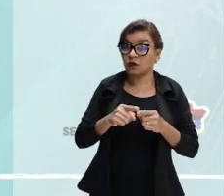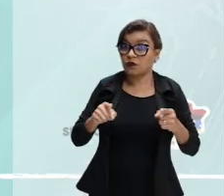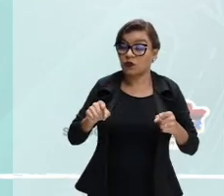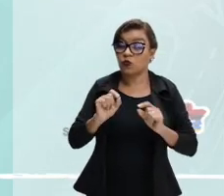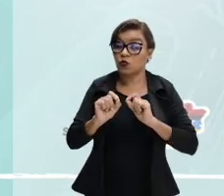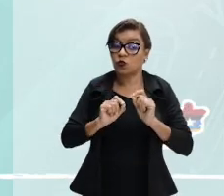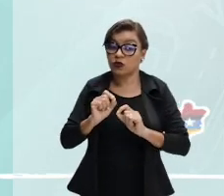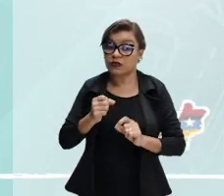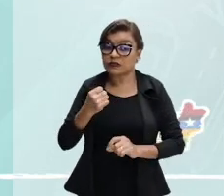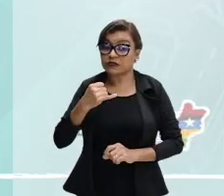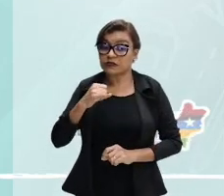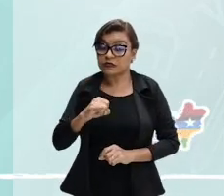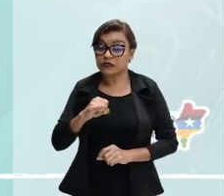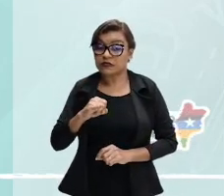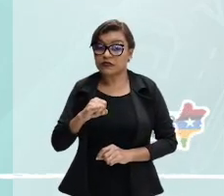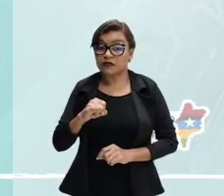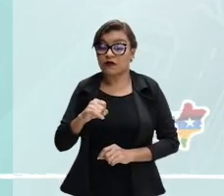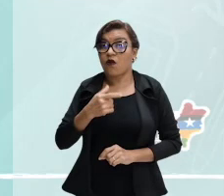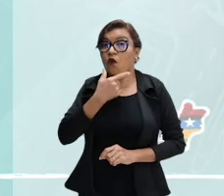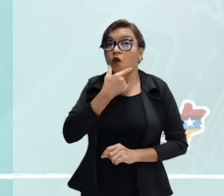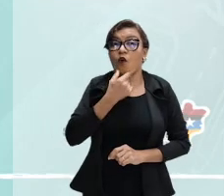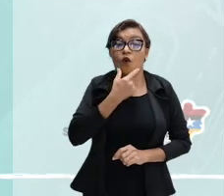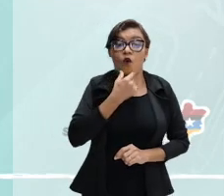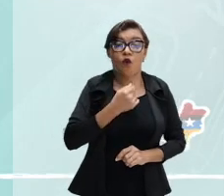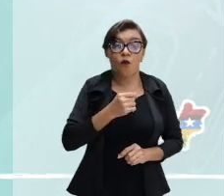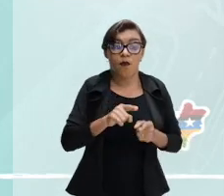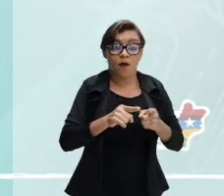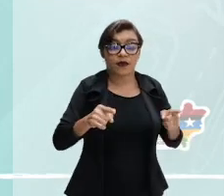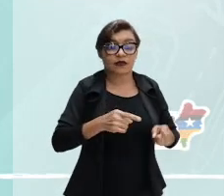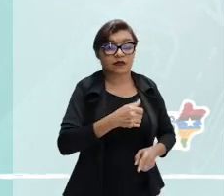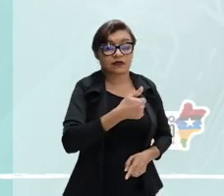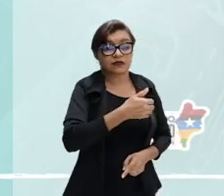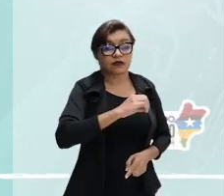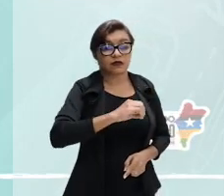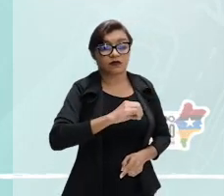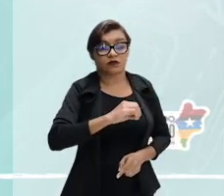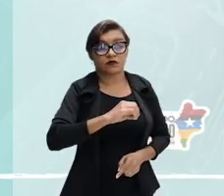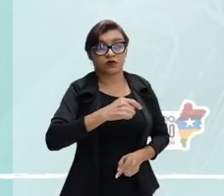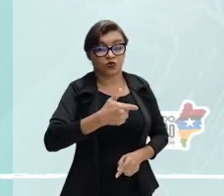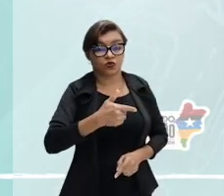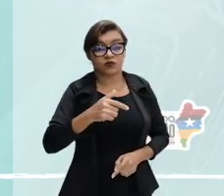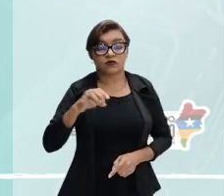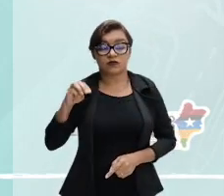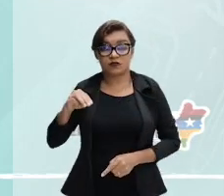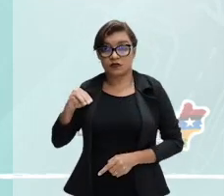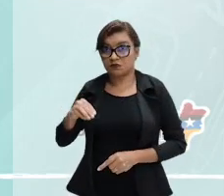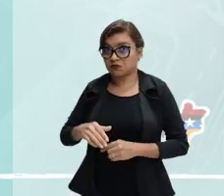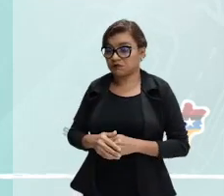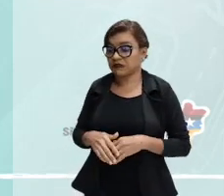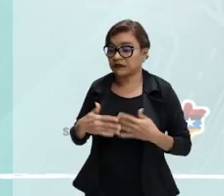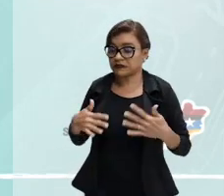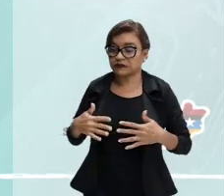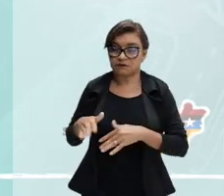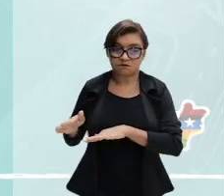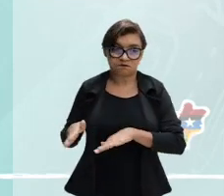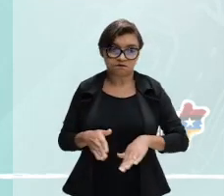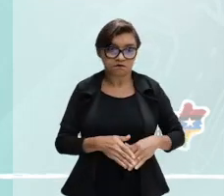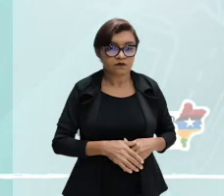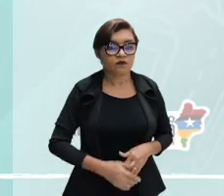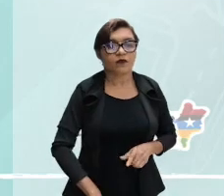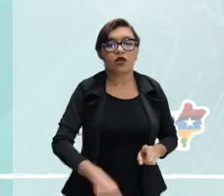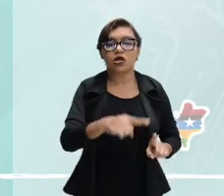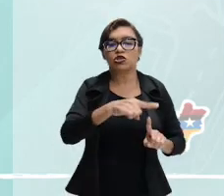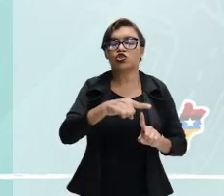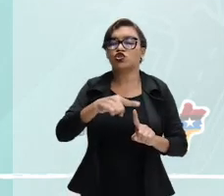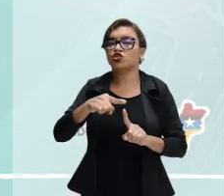de 102 centímetros e para as mulheres passarem de 88 centímetros. Tipos de obesidade. Nós